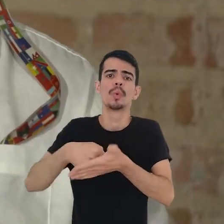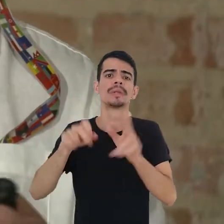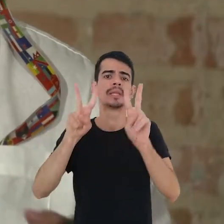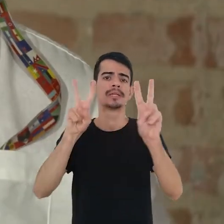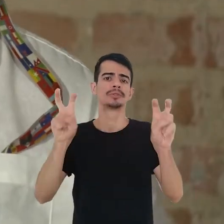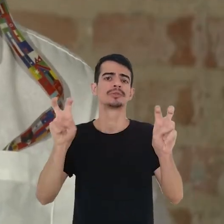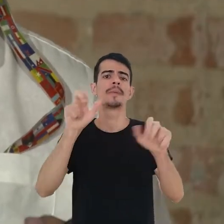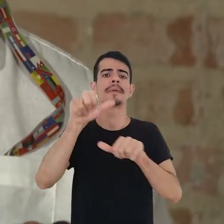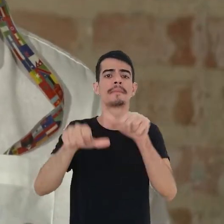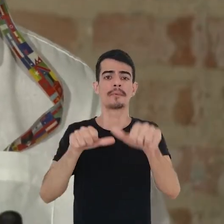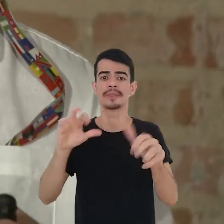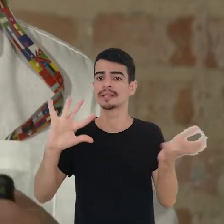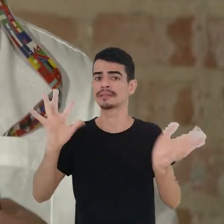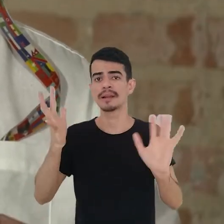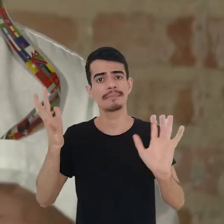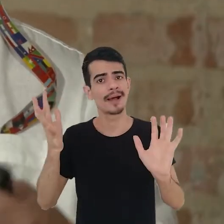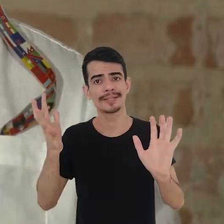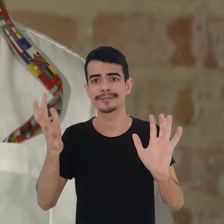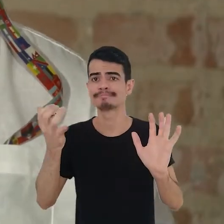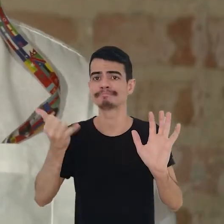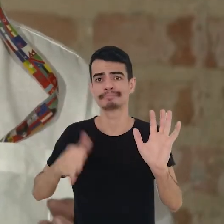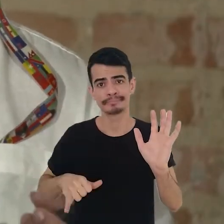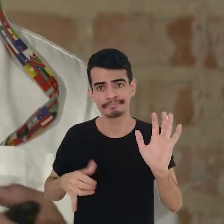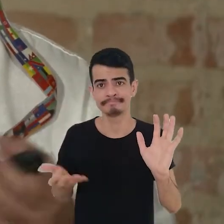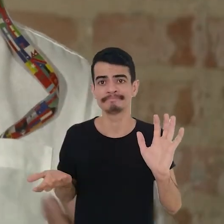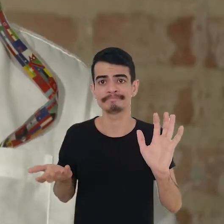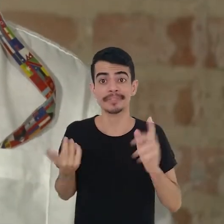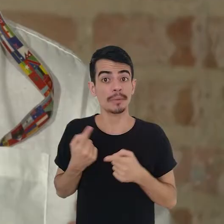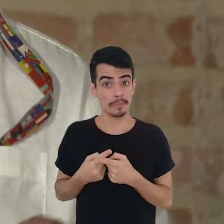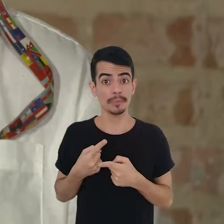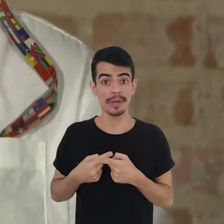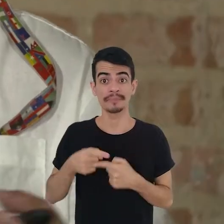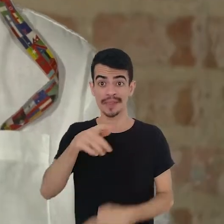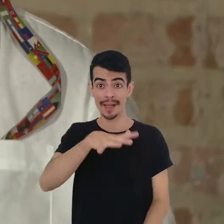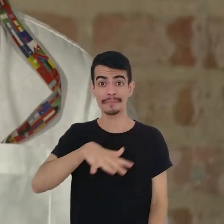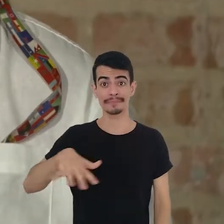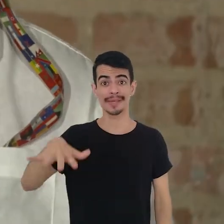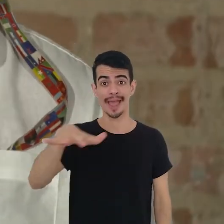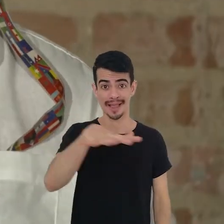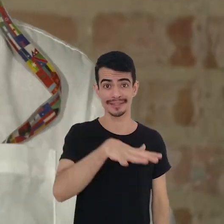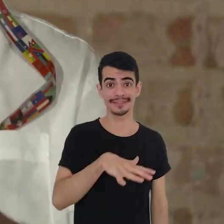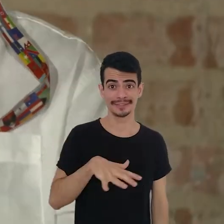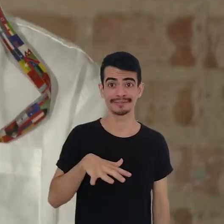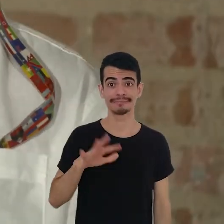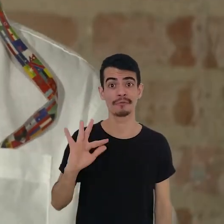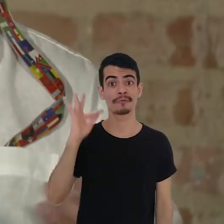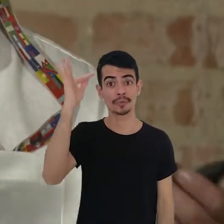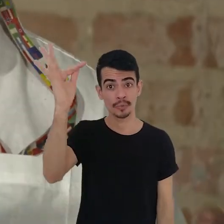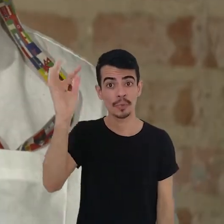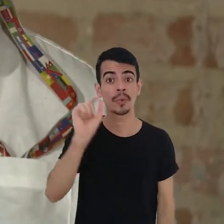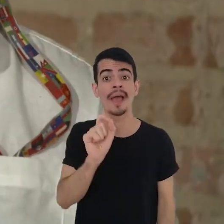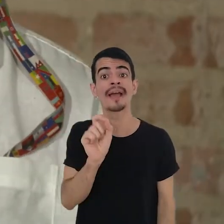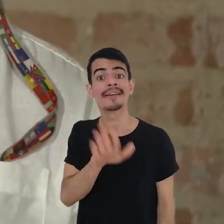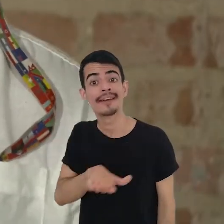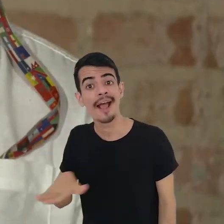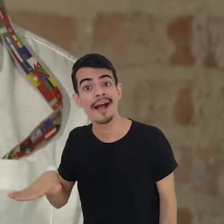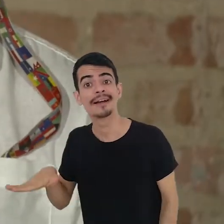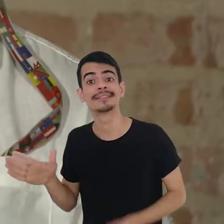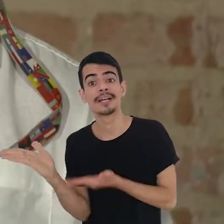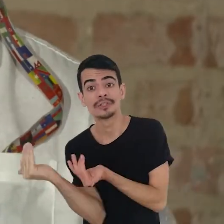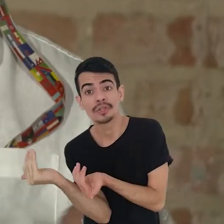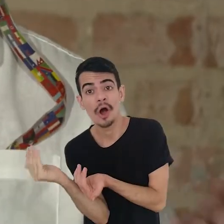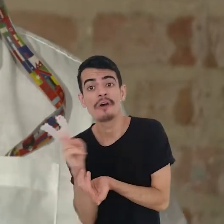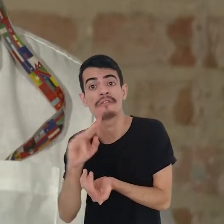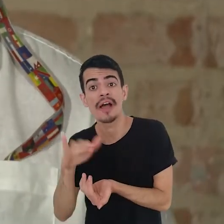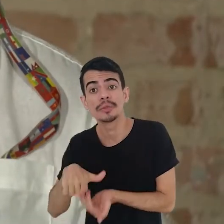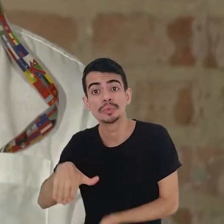né? Visto que o ambiente futuro é o ambiente que as crianças e que os jovens